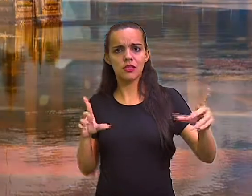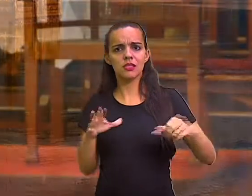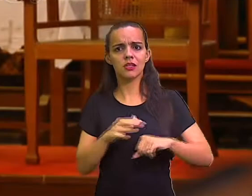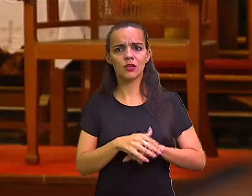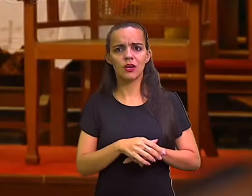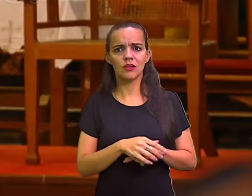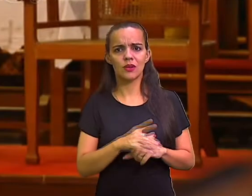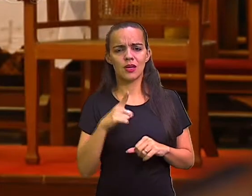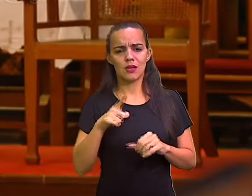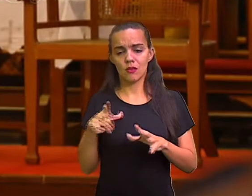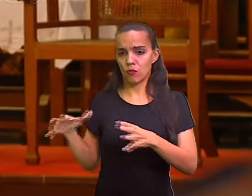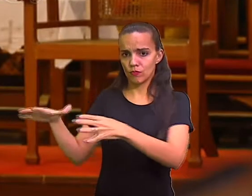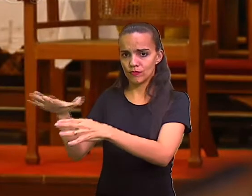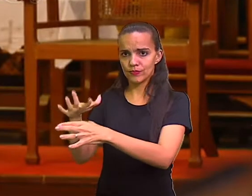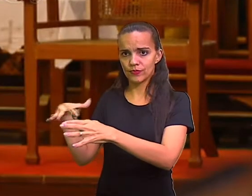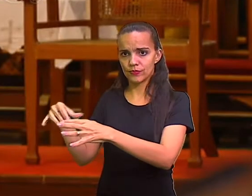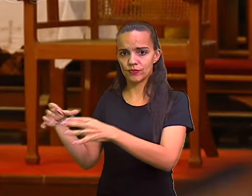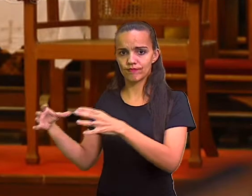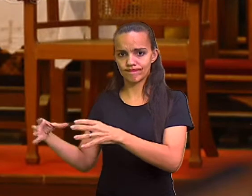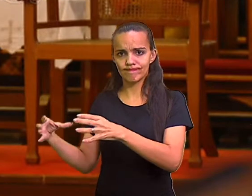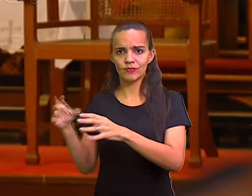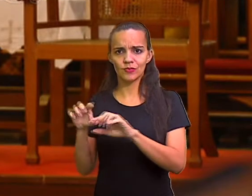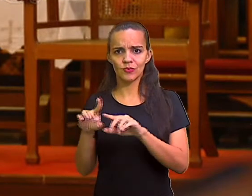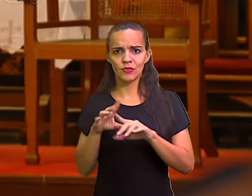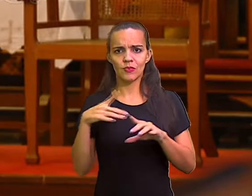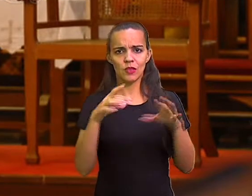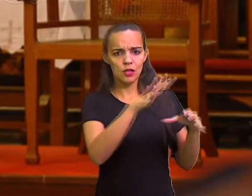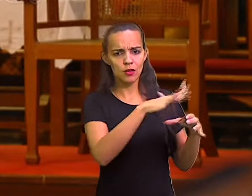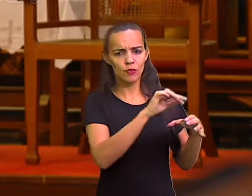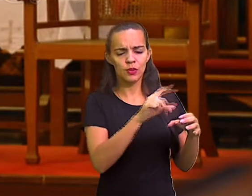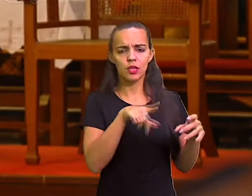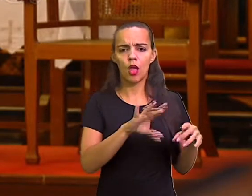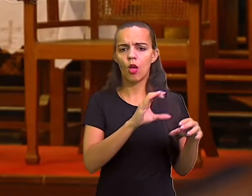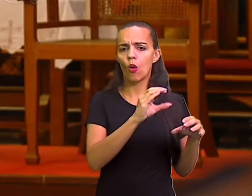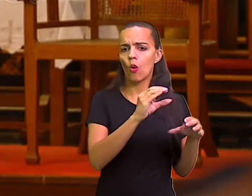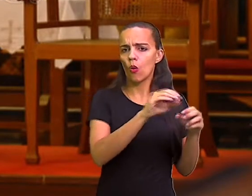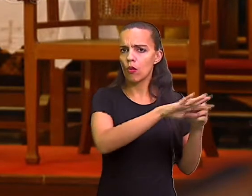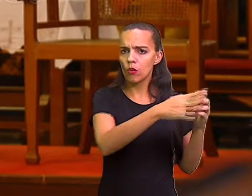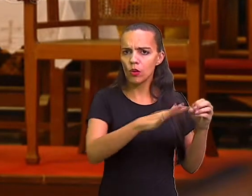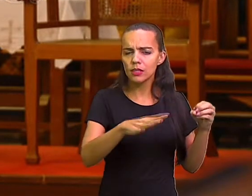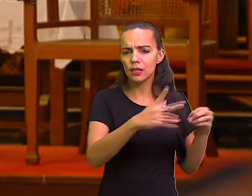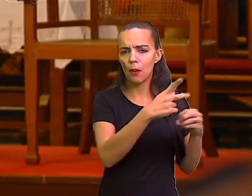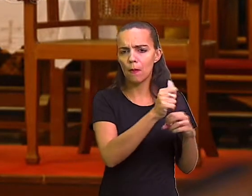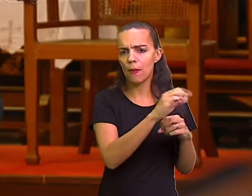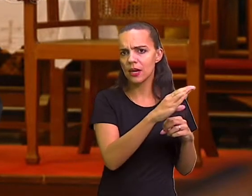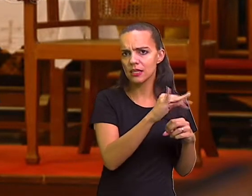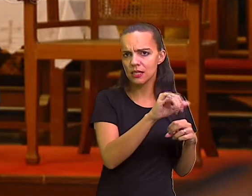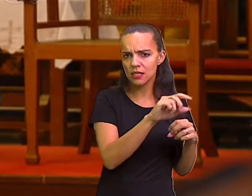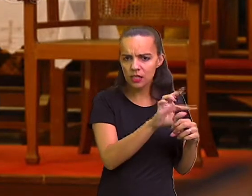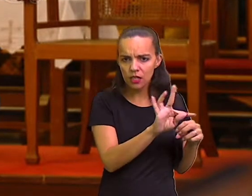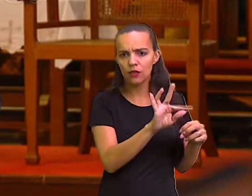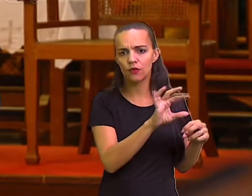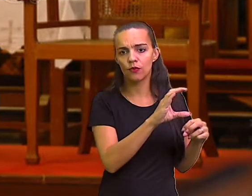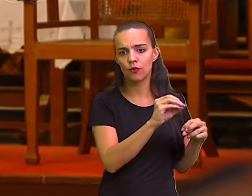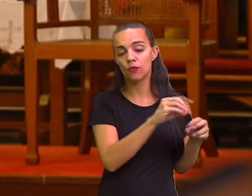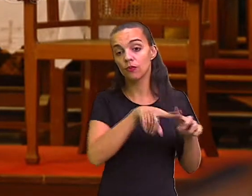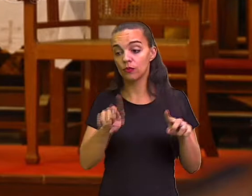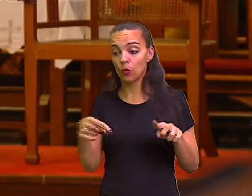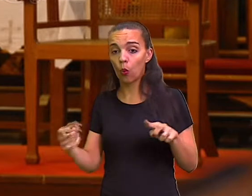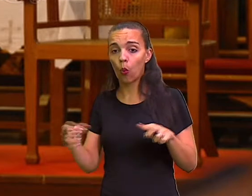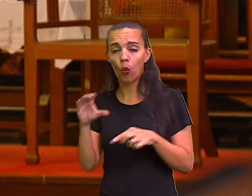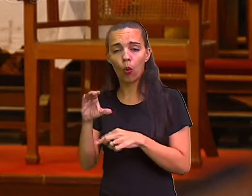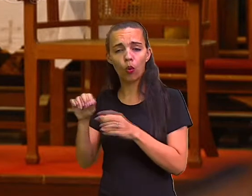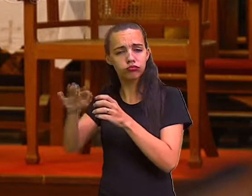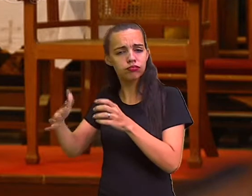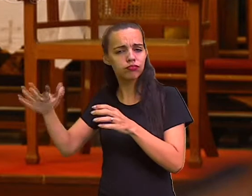Então, um território bem distante no Oceano Pacífico, em contato com o Atlântico e com o Índico. No